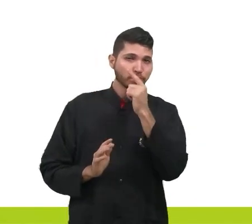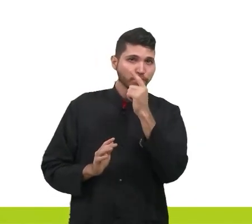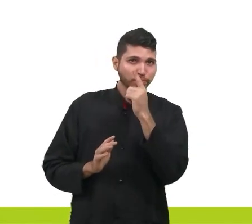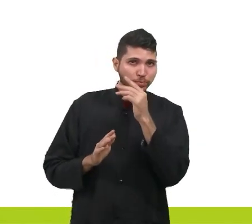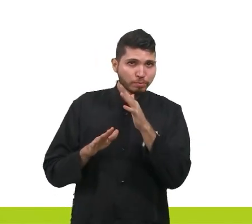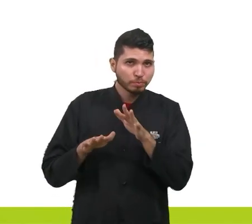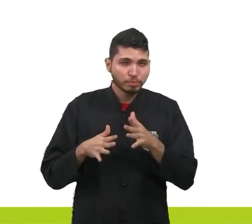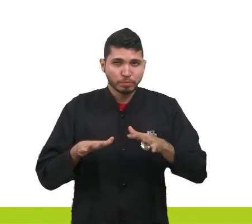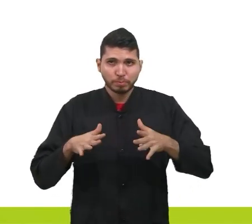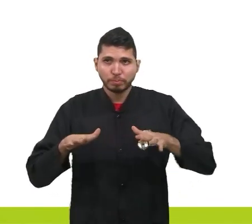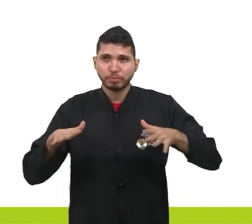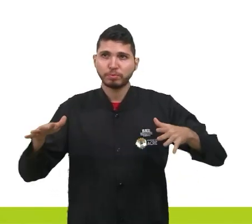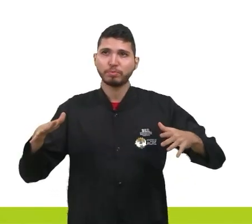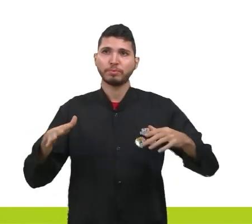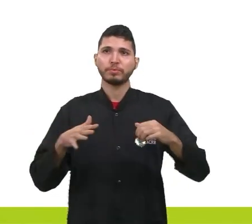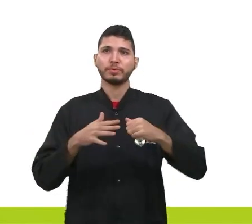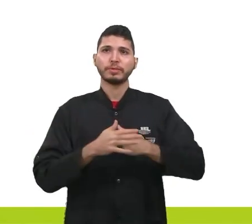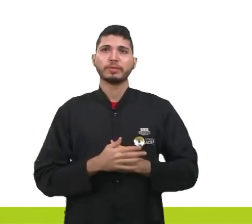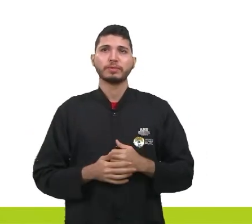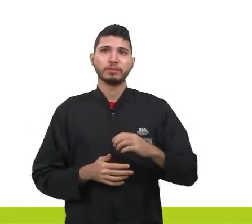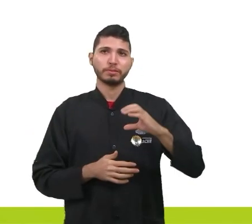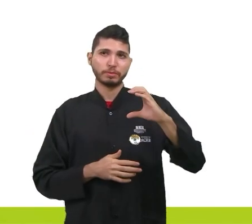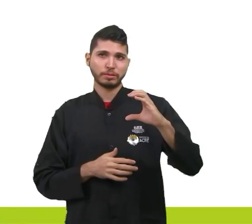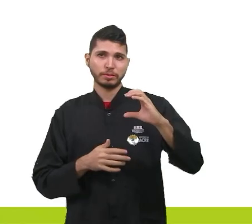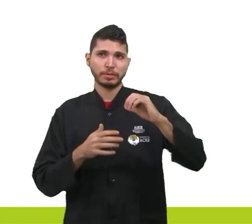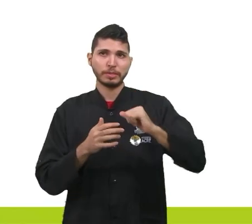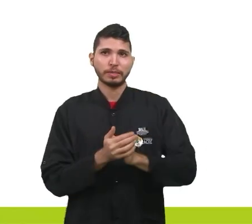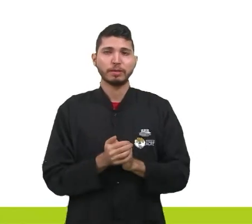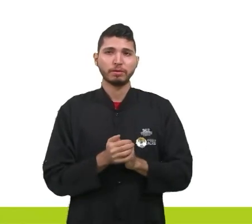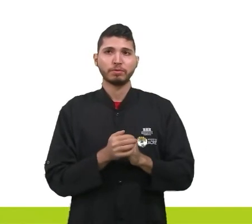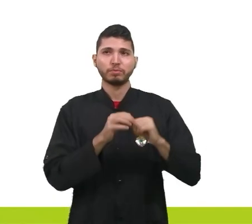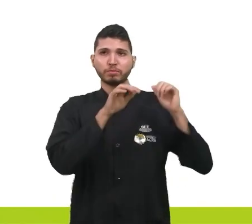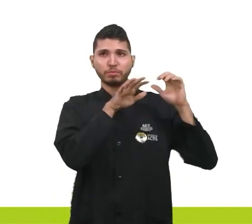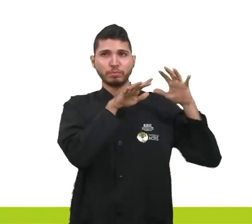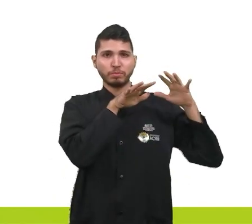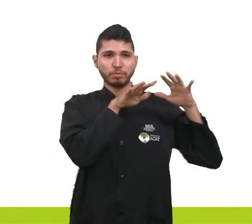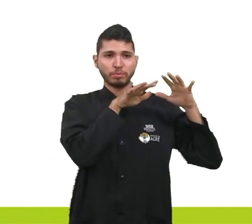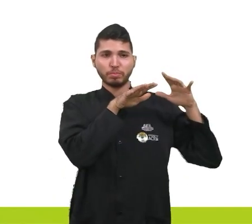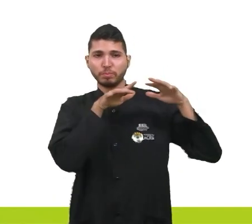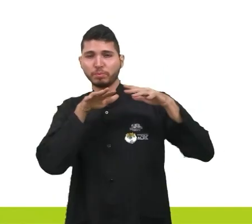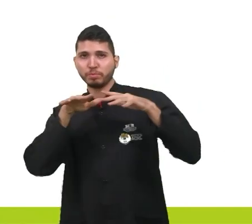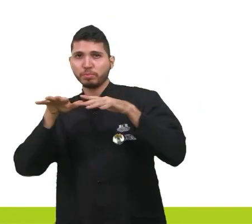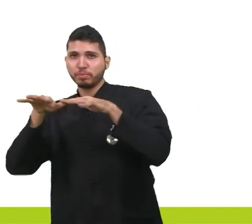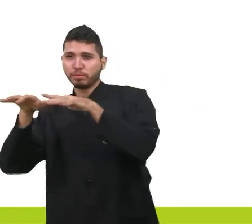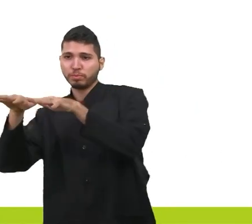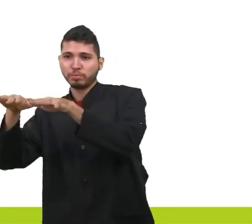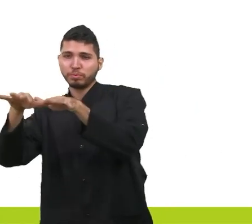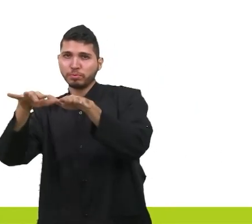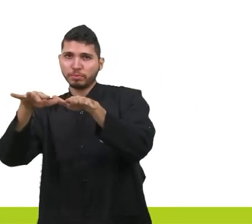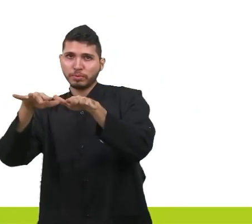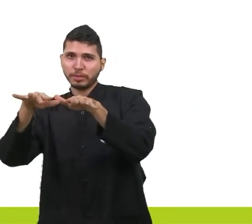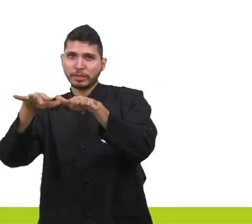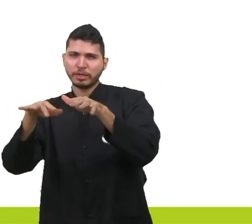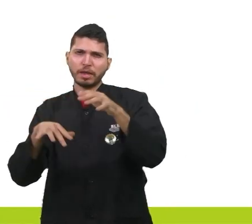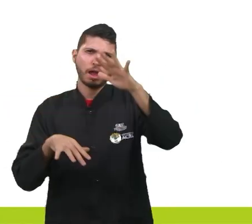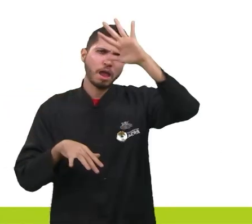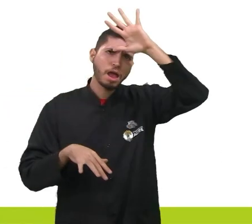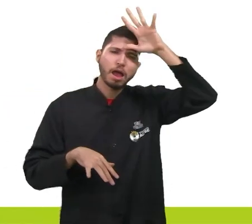Opção C, deslocamento das massas de ar polares. Espera aí, a região amazônica fica